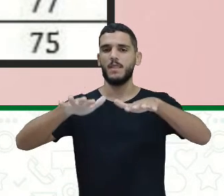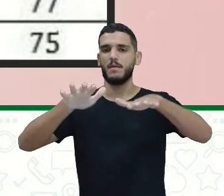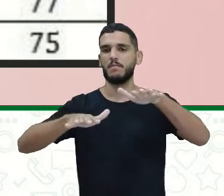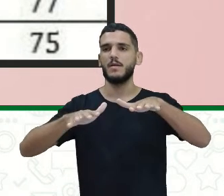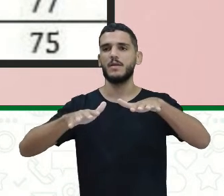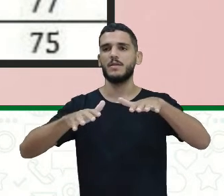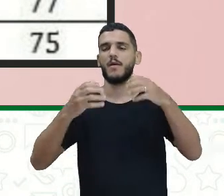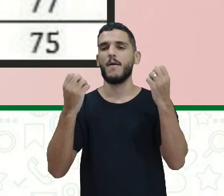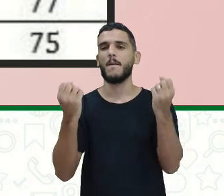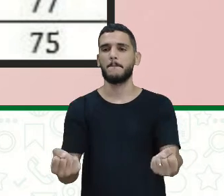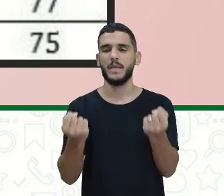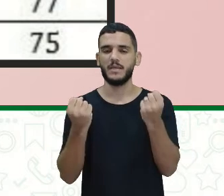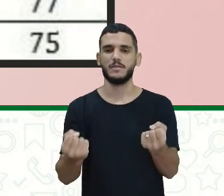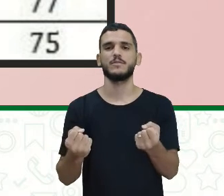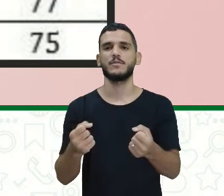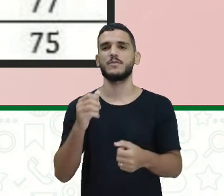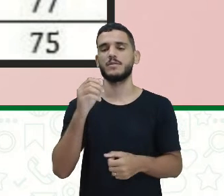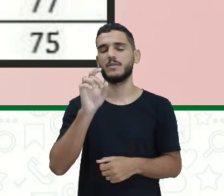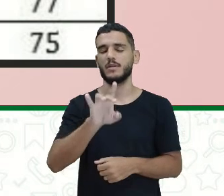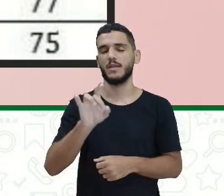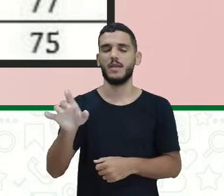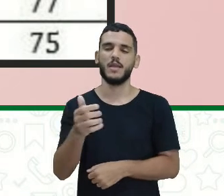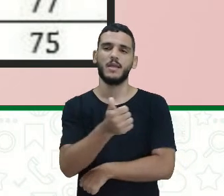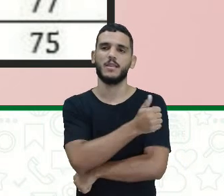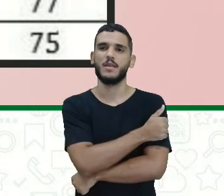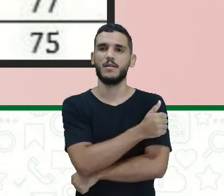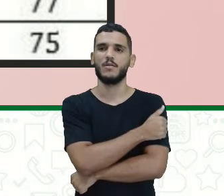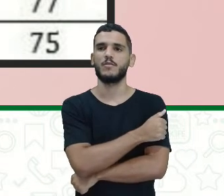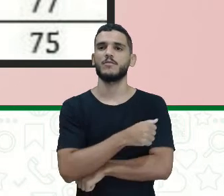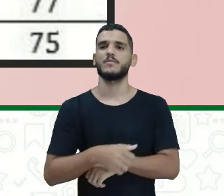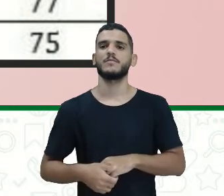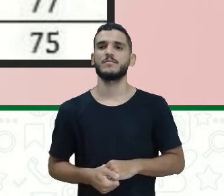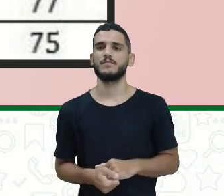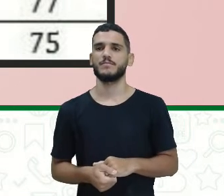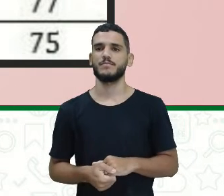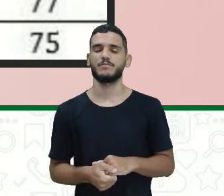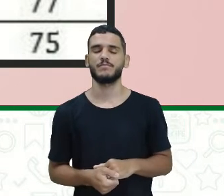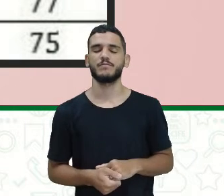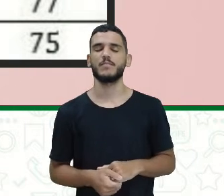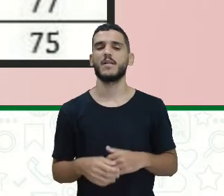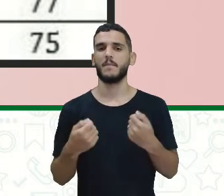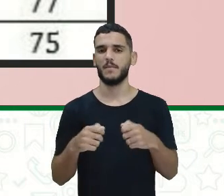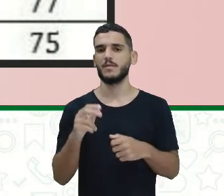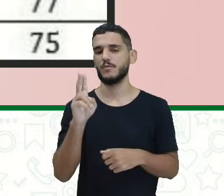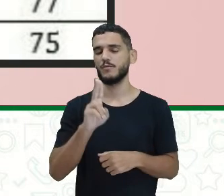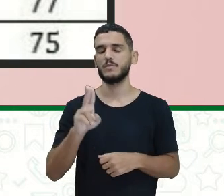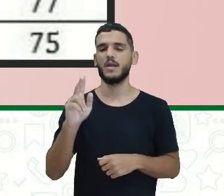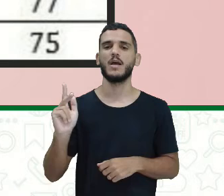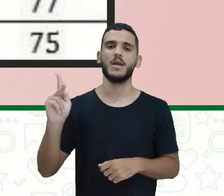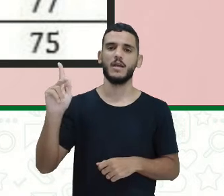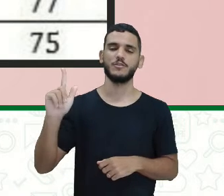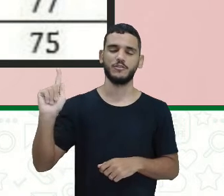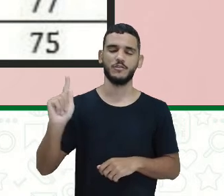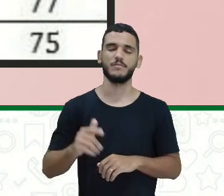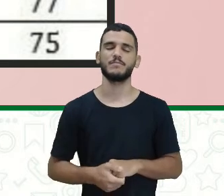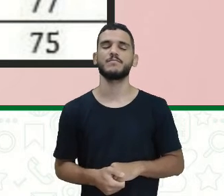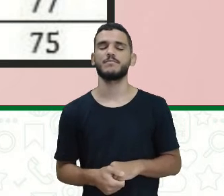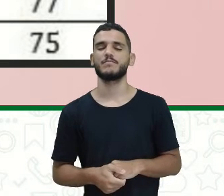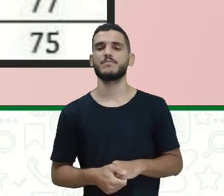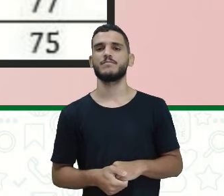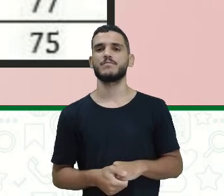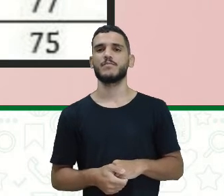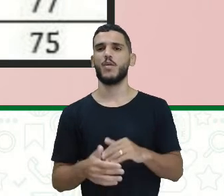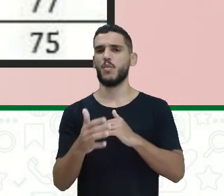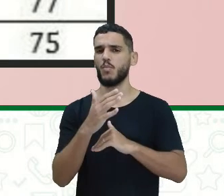só. O peso dos alunos da turma em quilograma. Então, tá aí. Todos